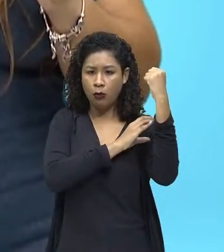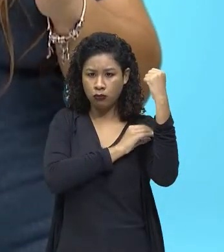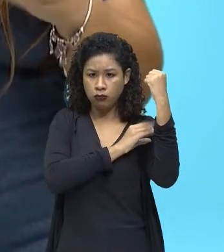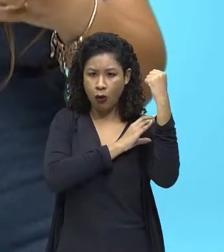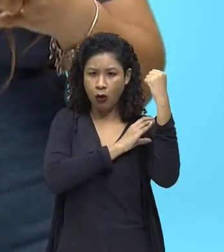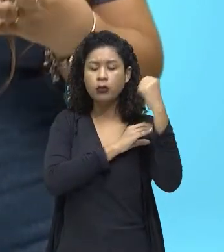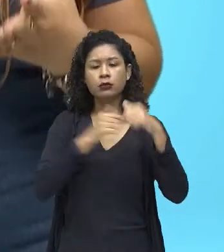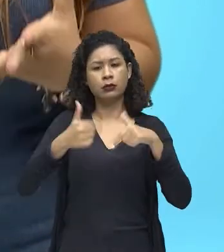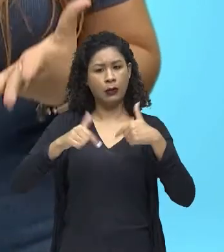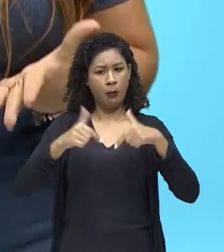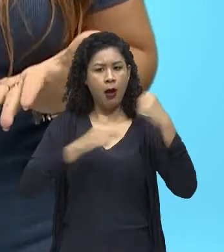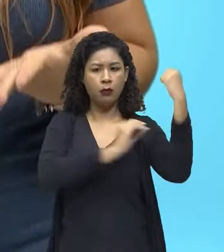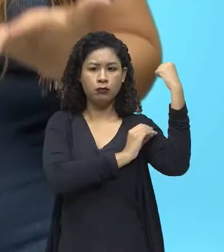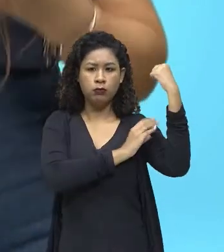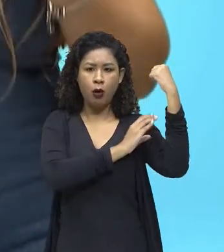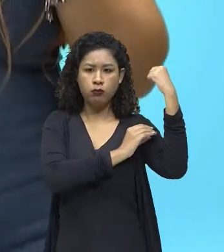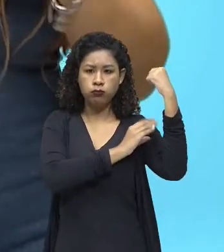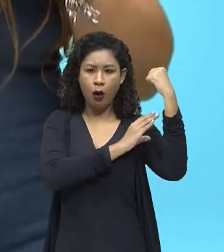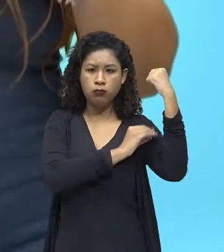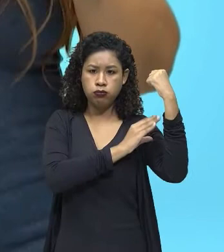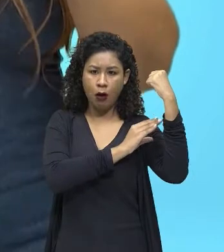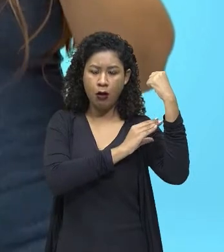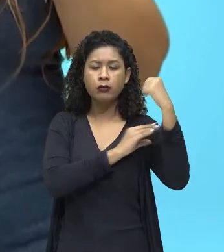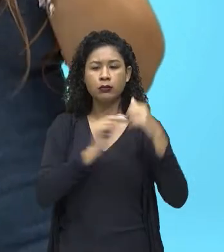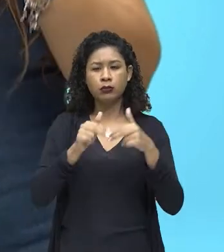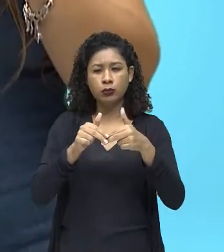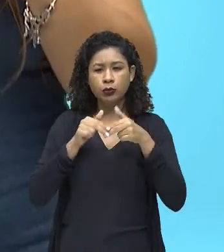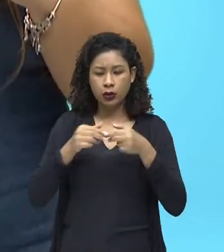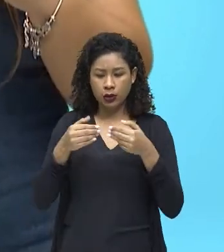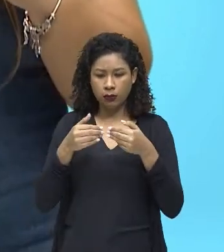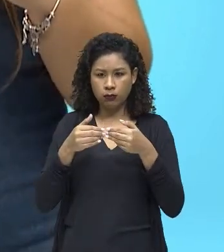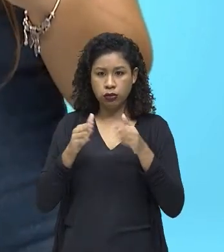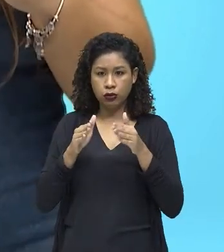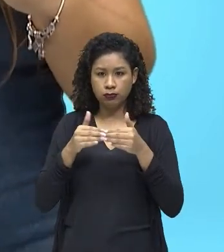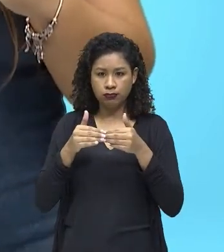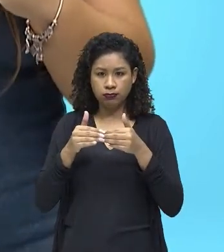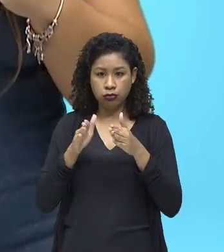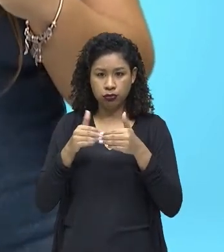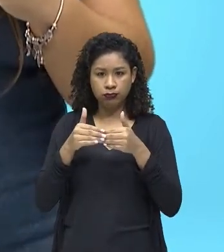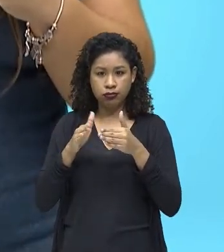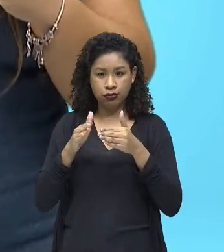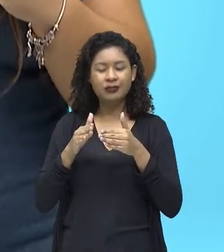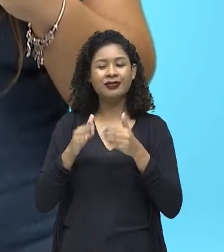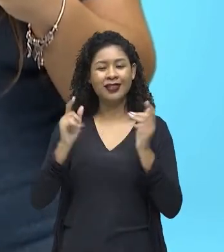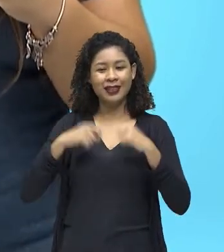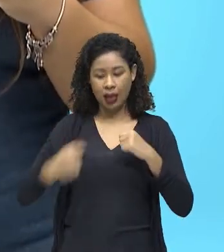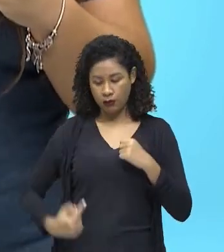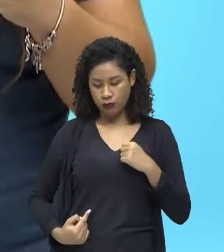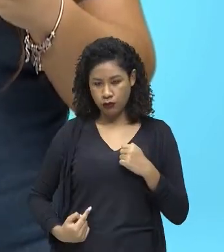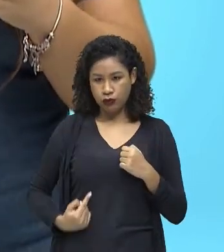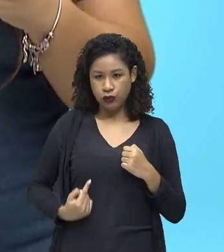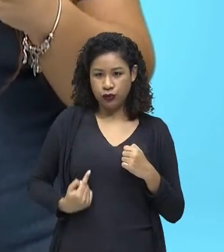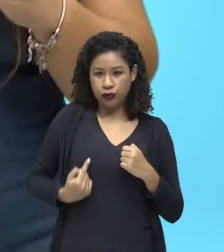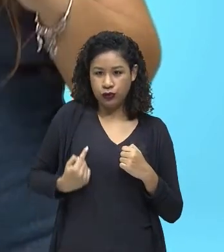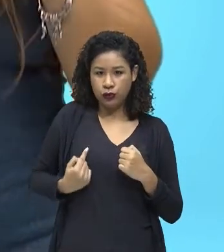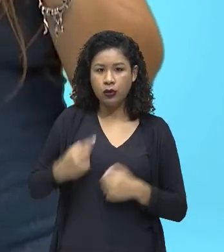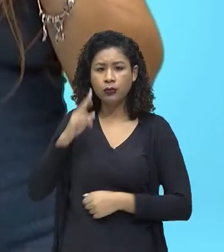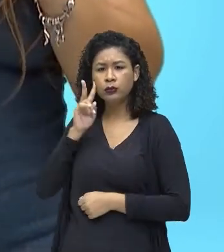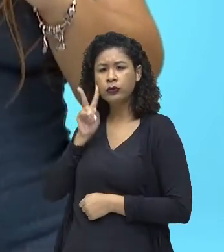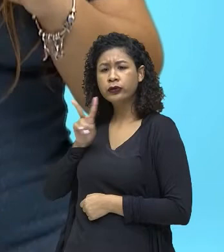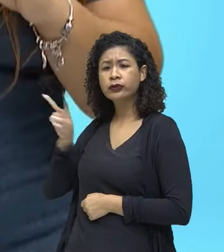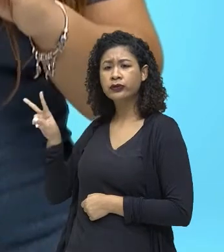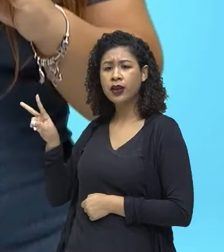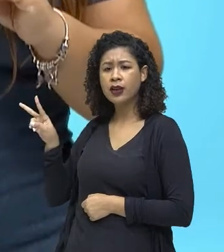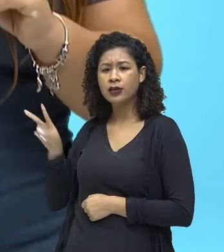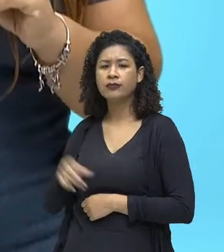as veias, fazendo o sangue subir para o próximo compartimento. Observem o formato das válvulas.